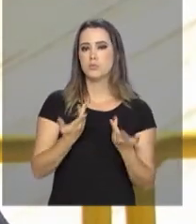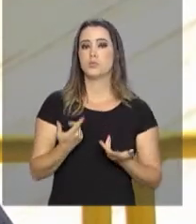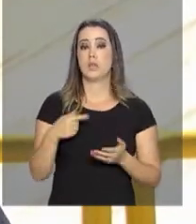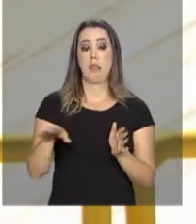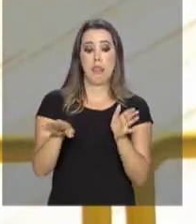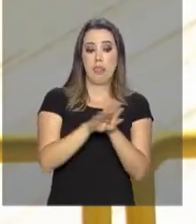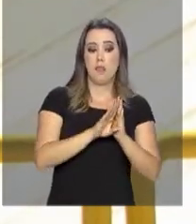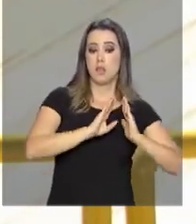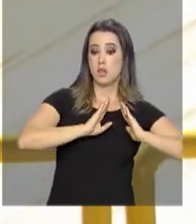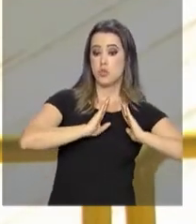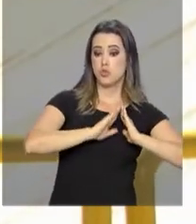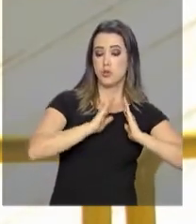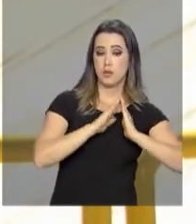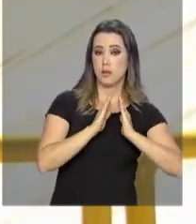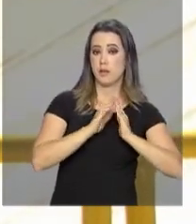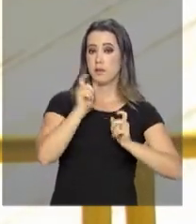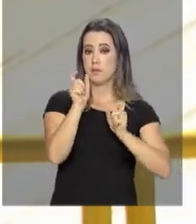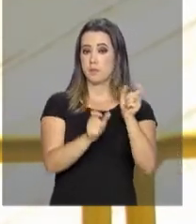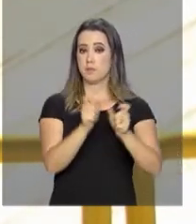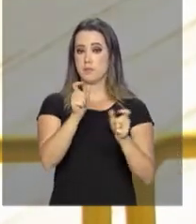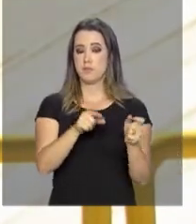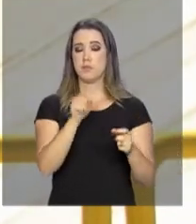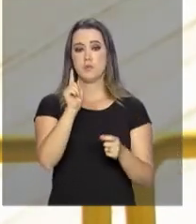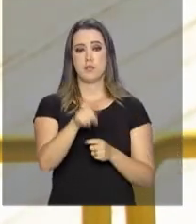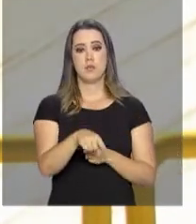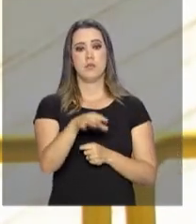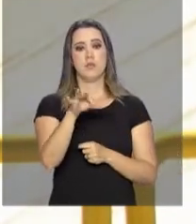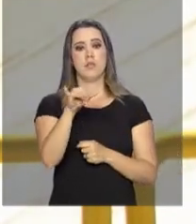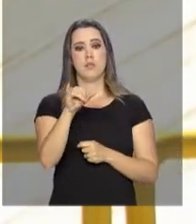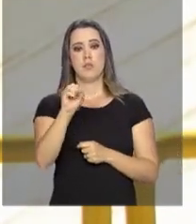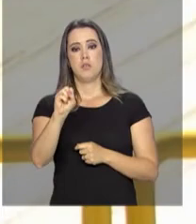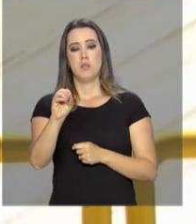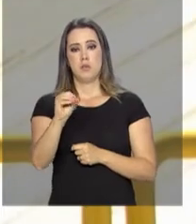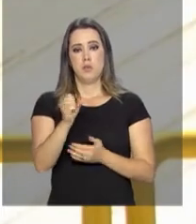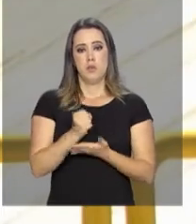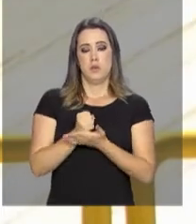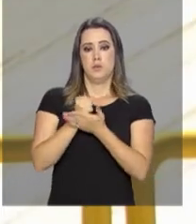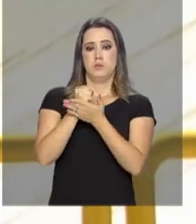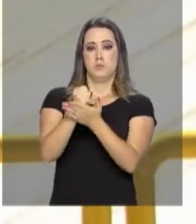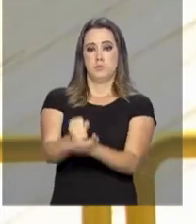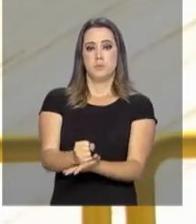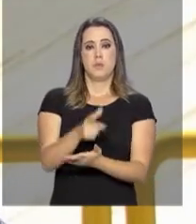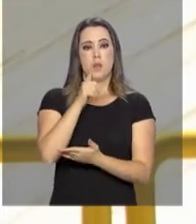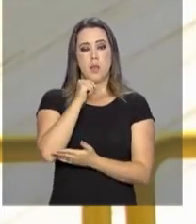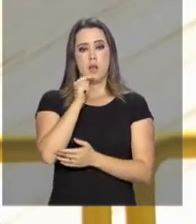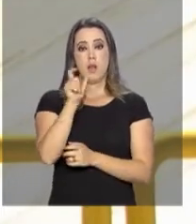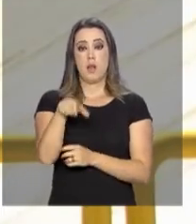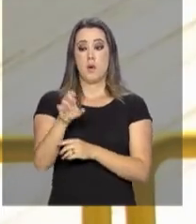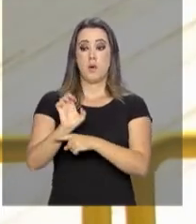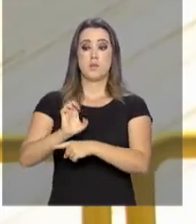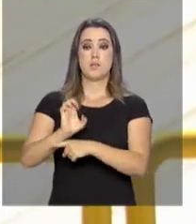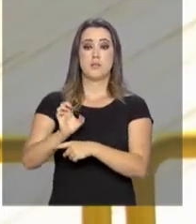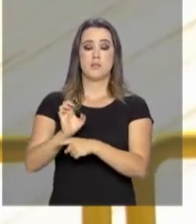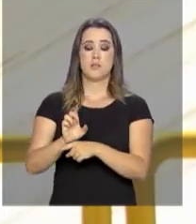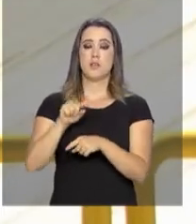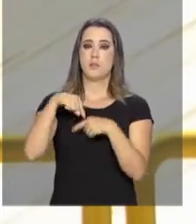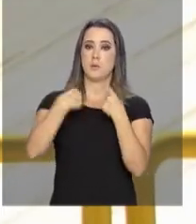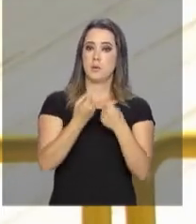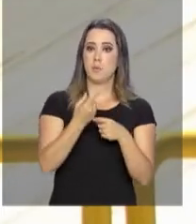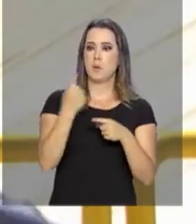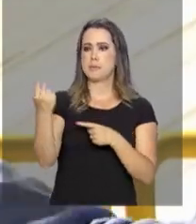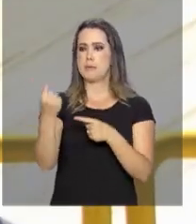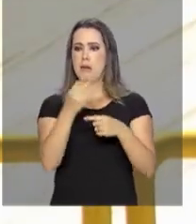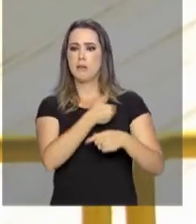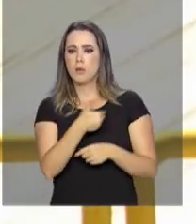consumidor, essa obra, o PISF, é responsável no momento por entregar essa água aos estados. E os estados serão responsáveis